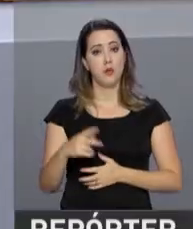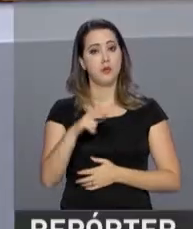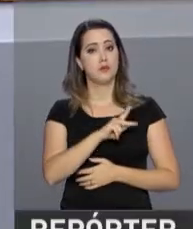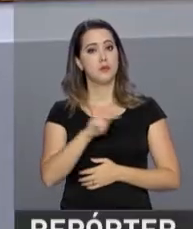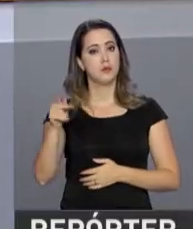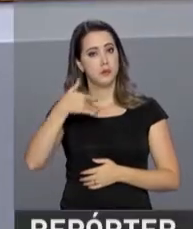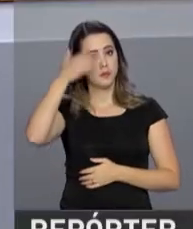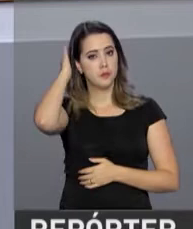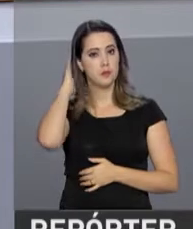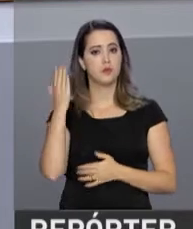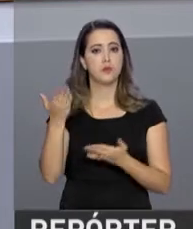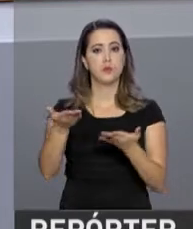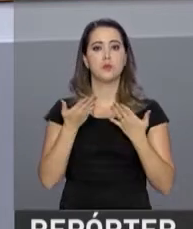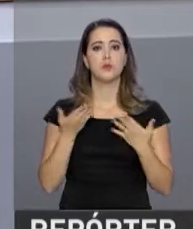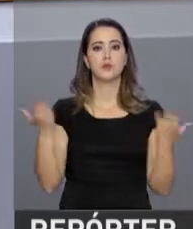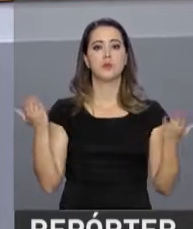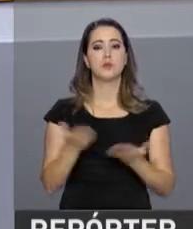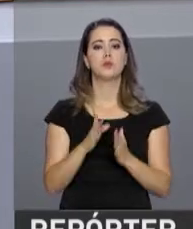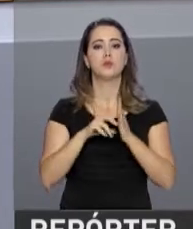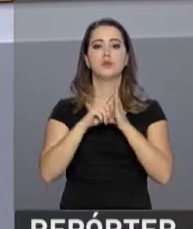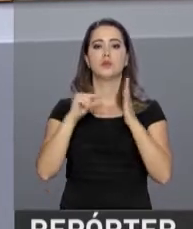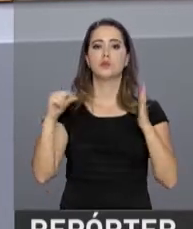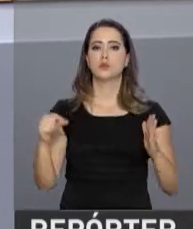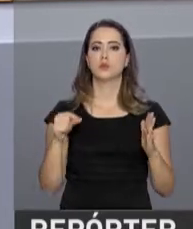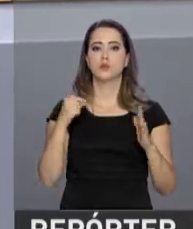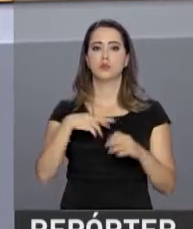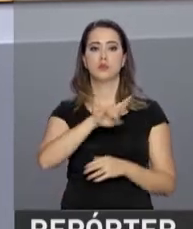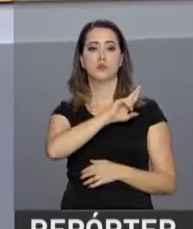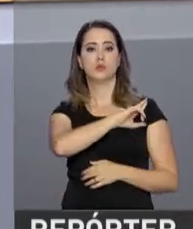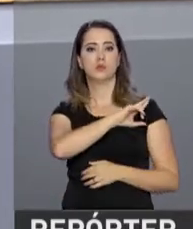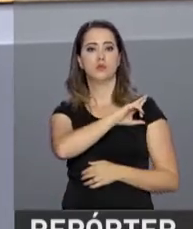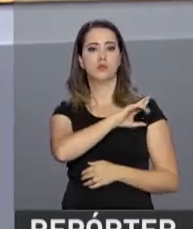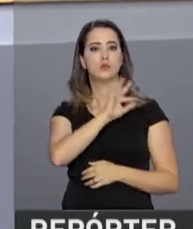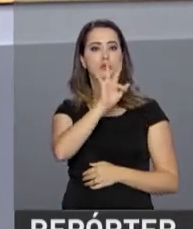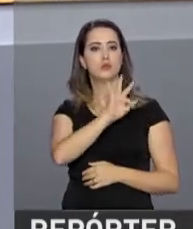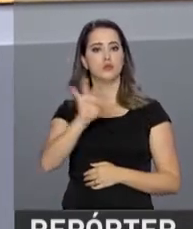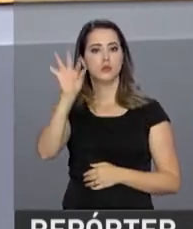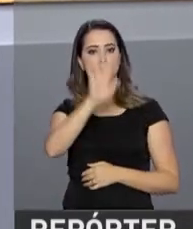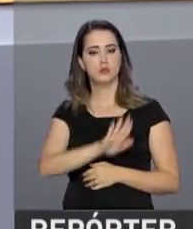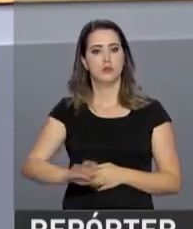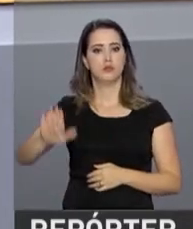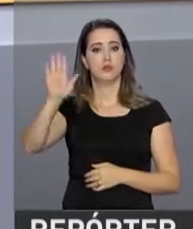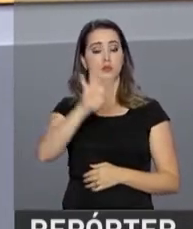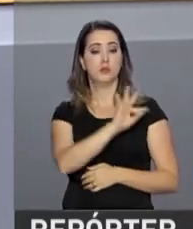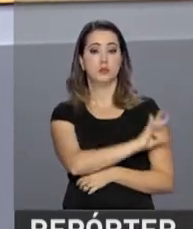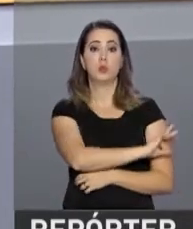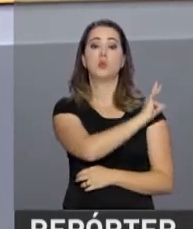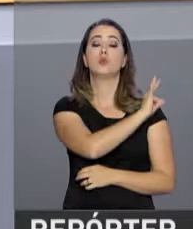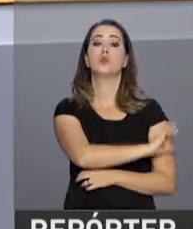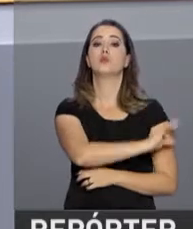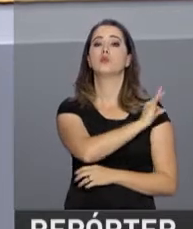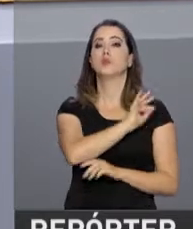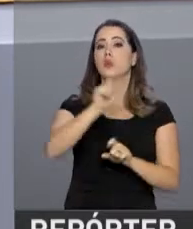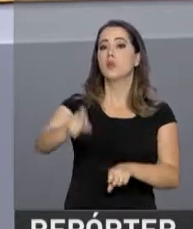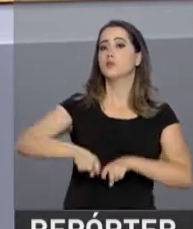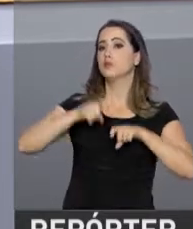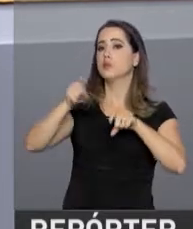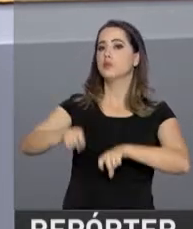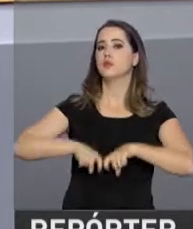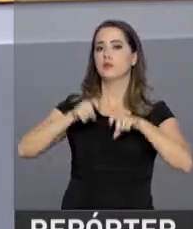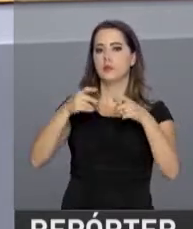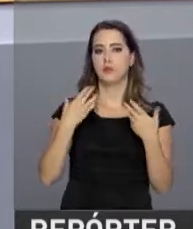o presidente michel temer recebeu hoje no palácio do planalto representantes da federação nacional dos técnicos